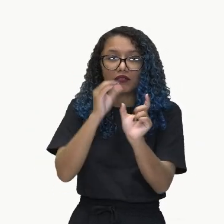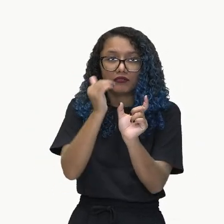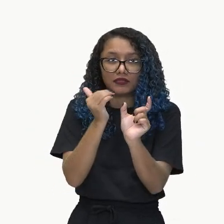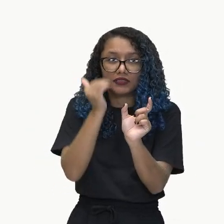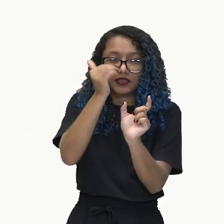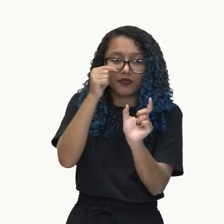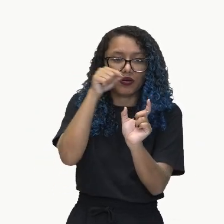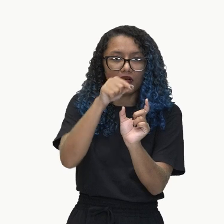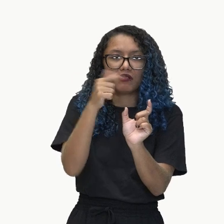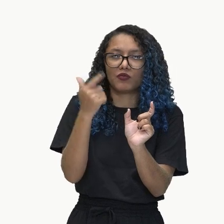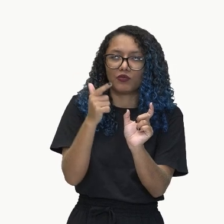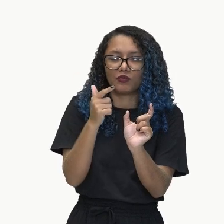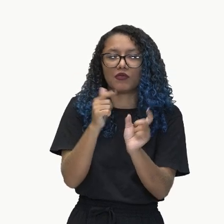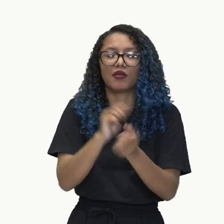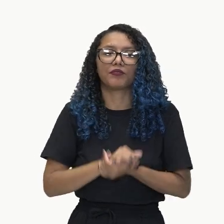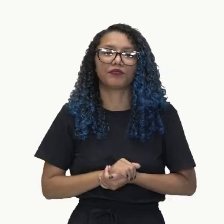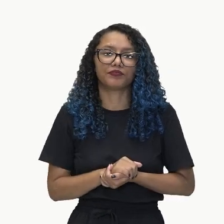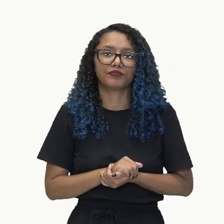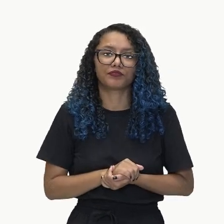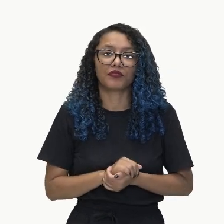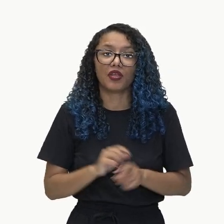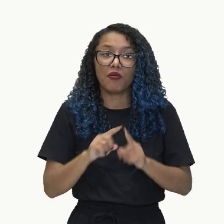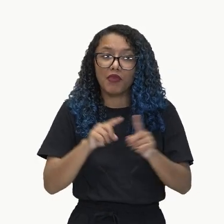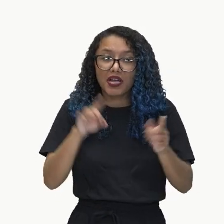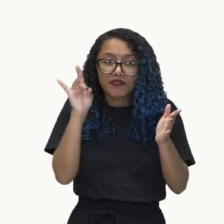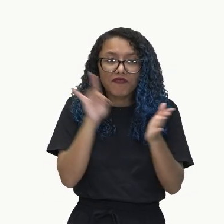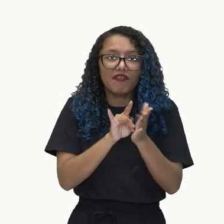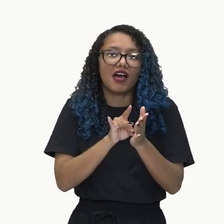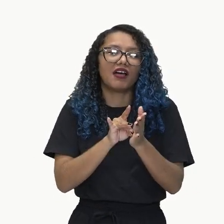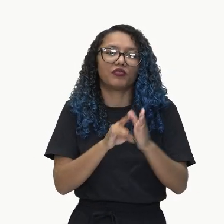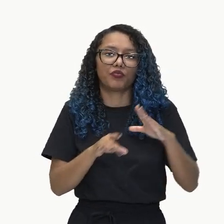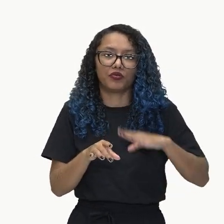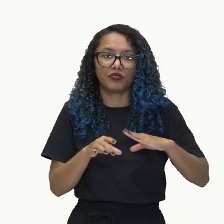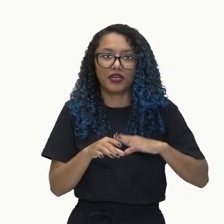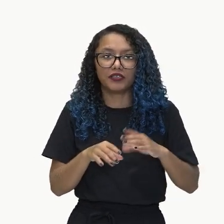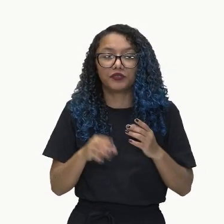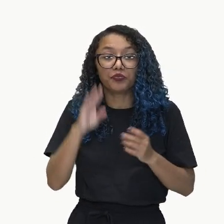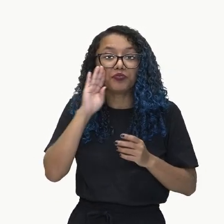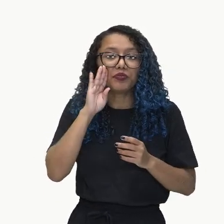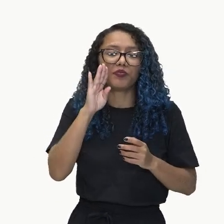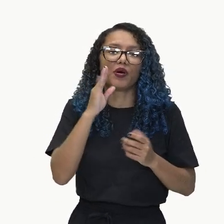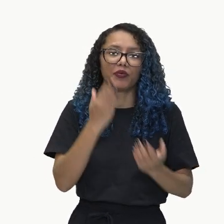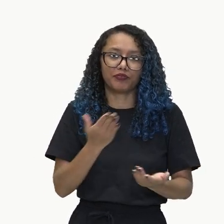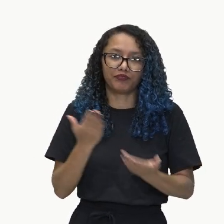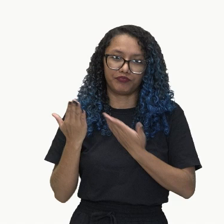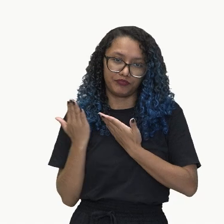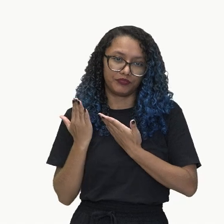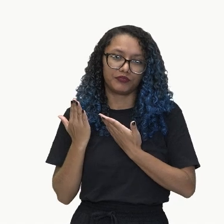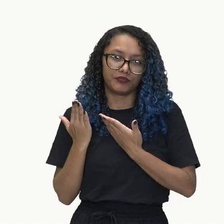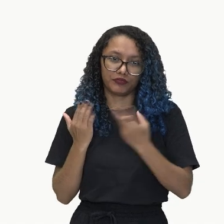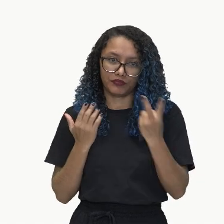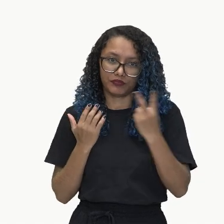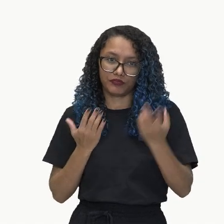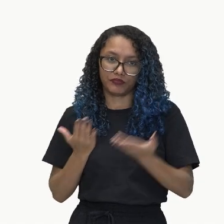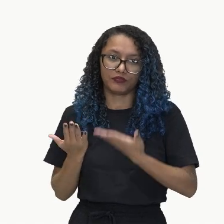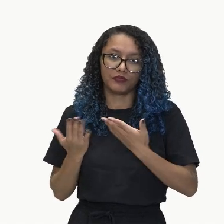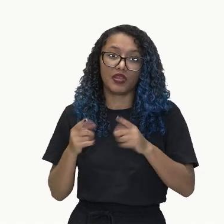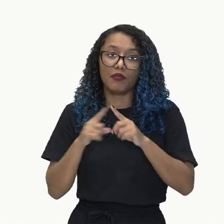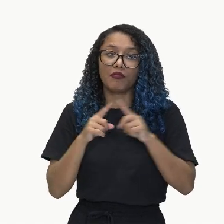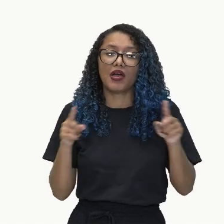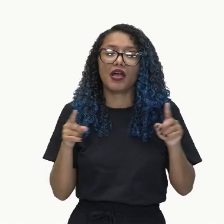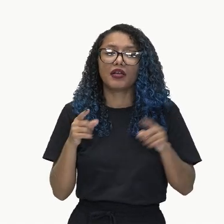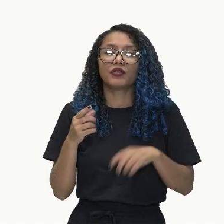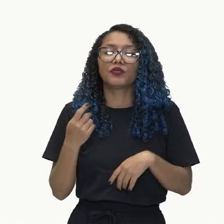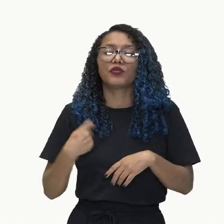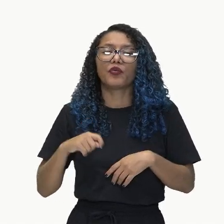crase acento acento mesmo na língua portuguesa são esses dois OK agora na língua espanhola